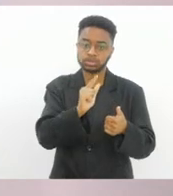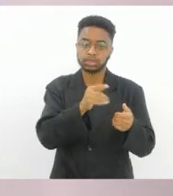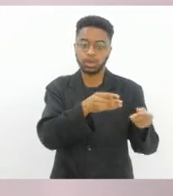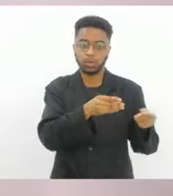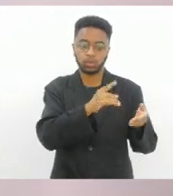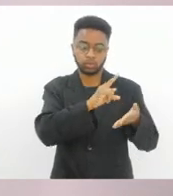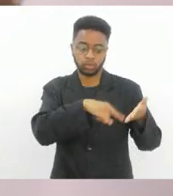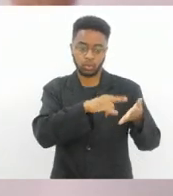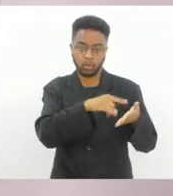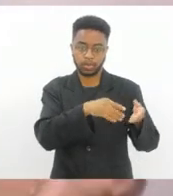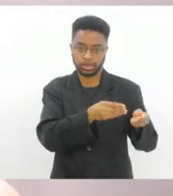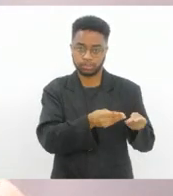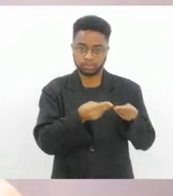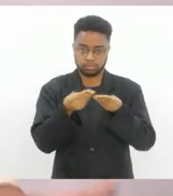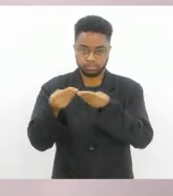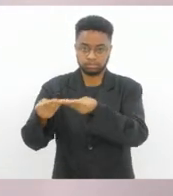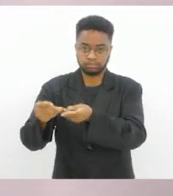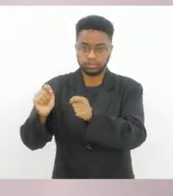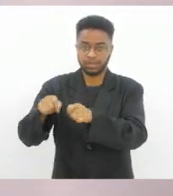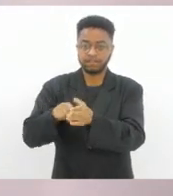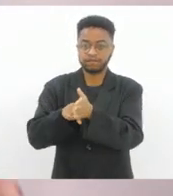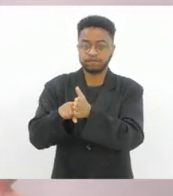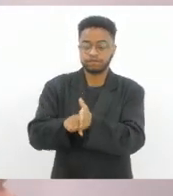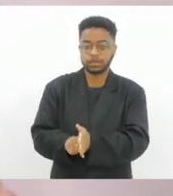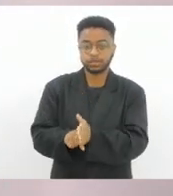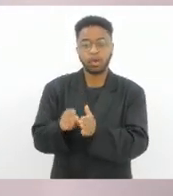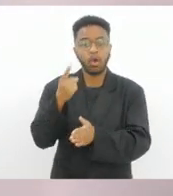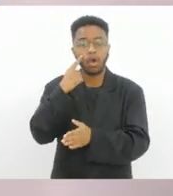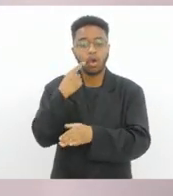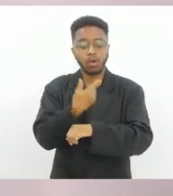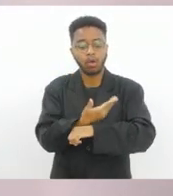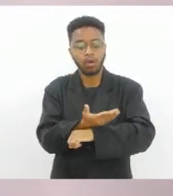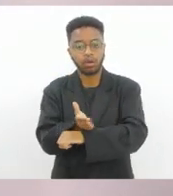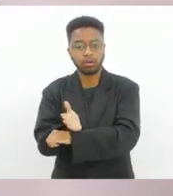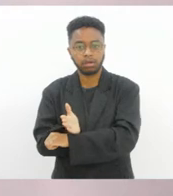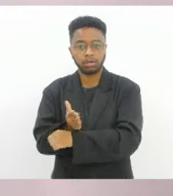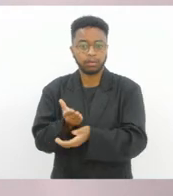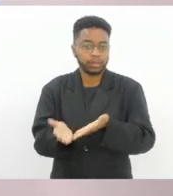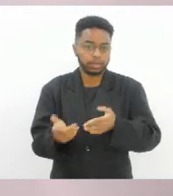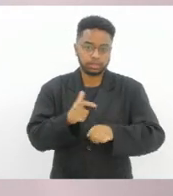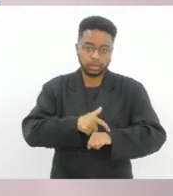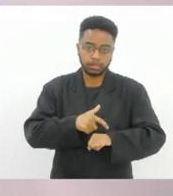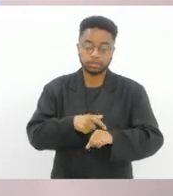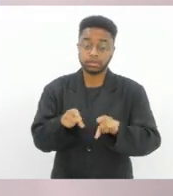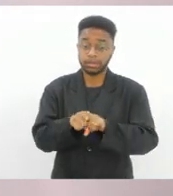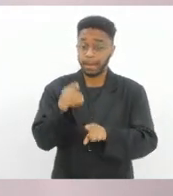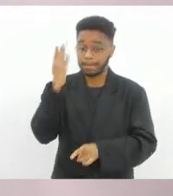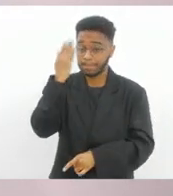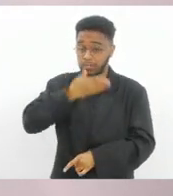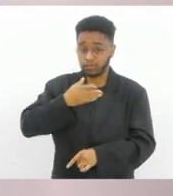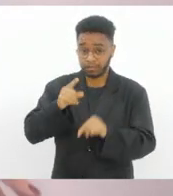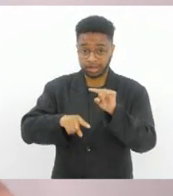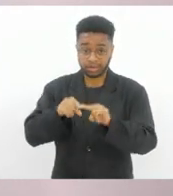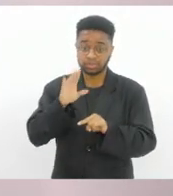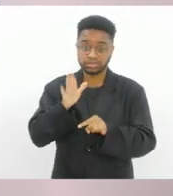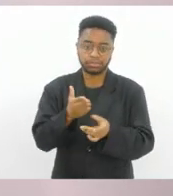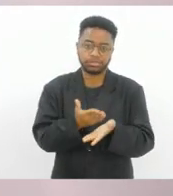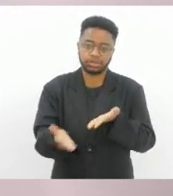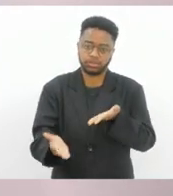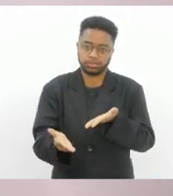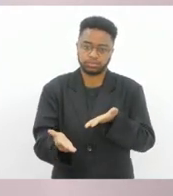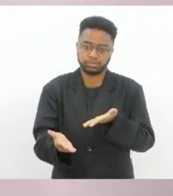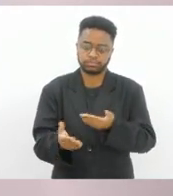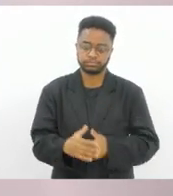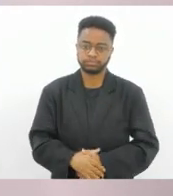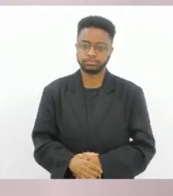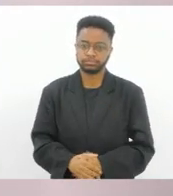da delegada para que possa fazer, olha o tempo perdido. E, de novo, a prova material foi perdida. Então,